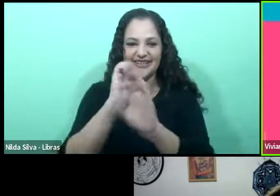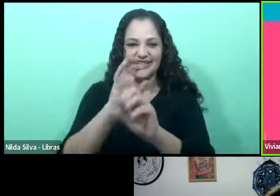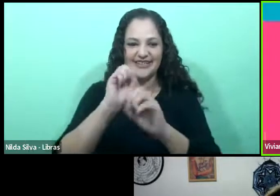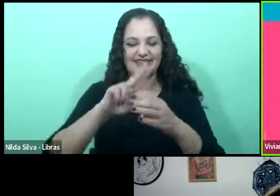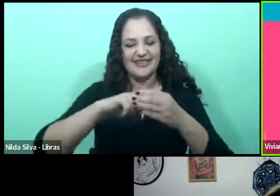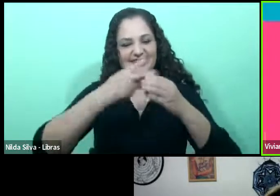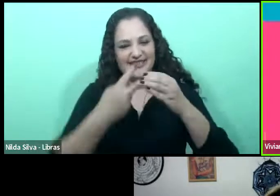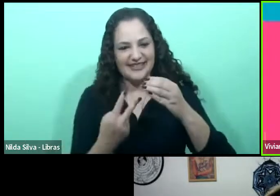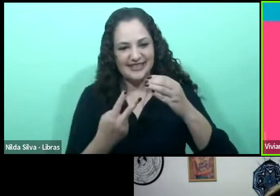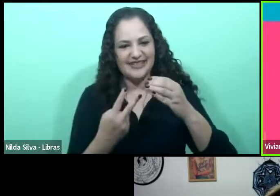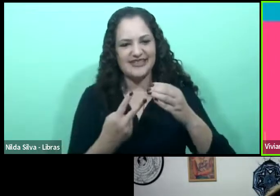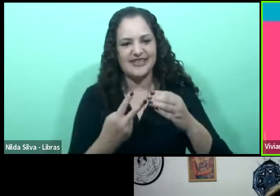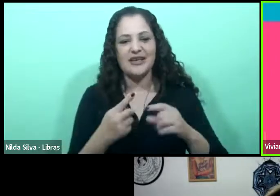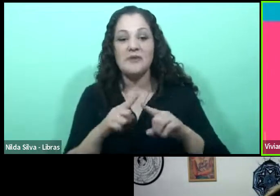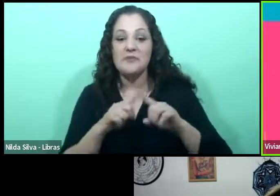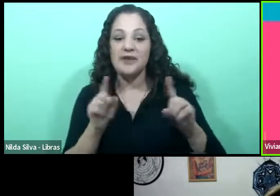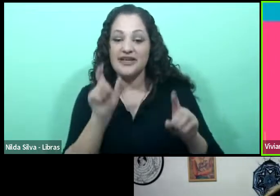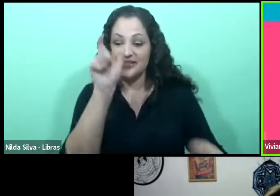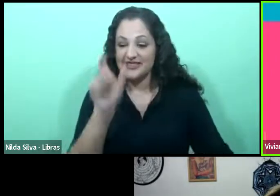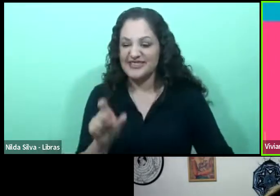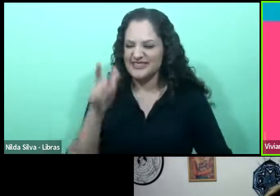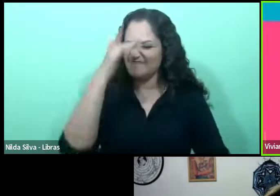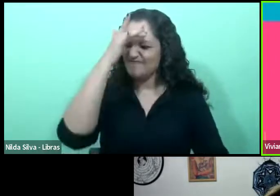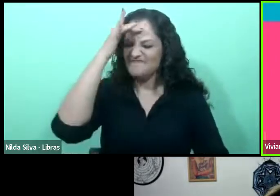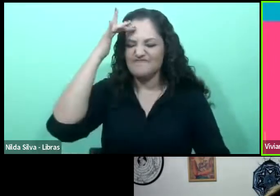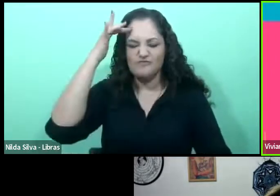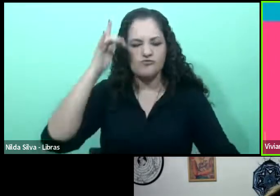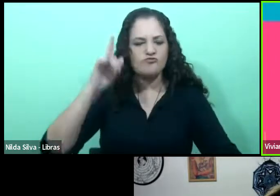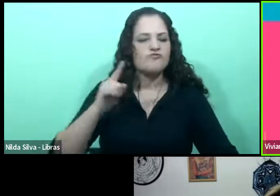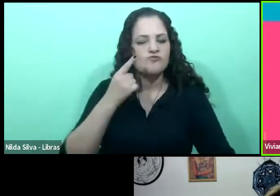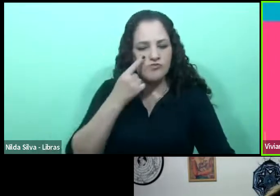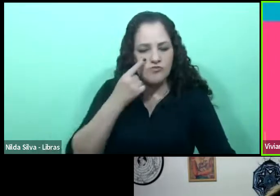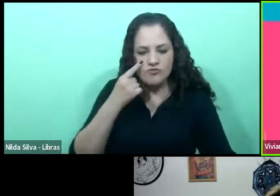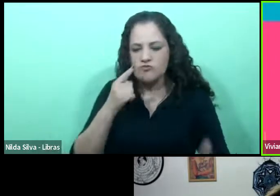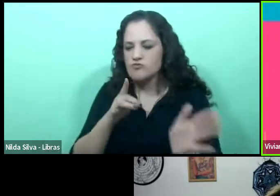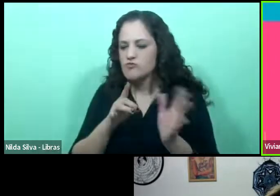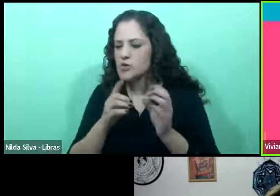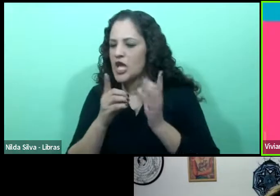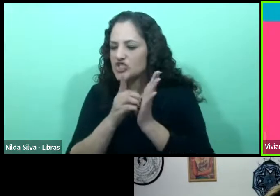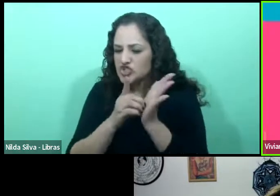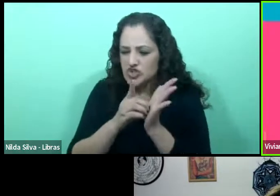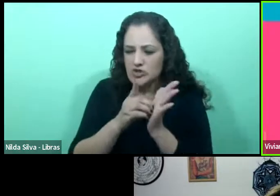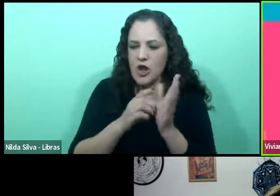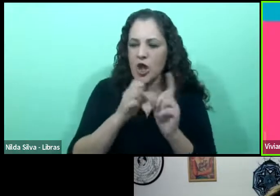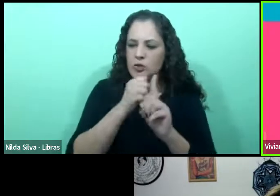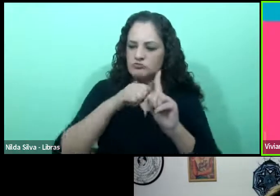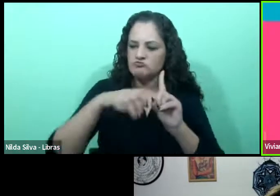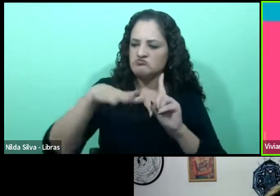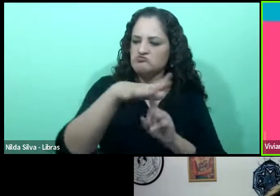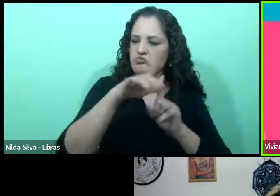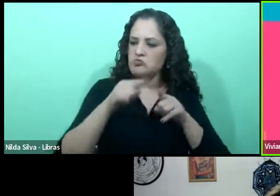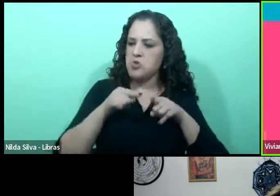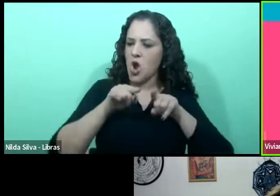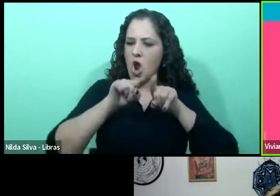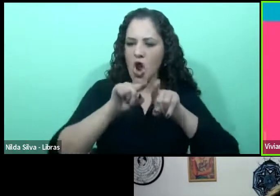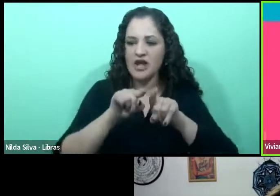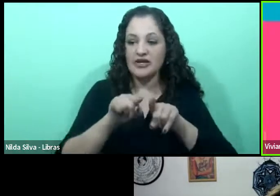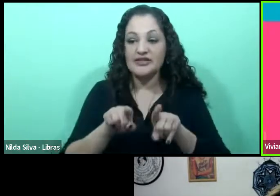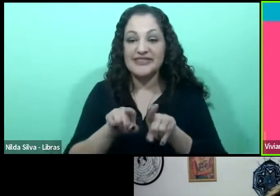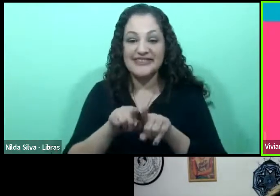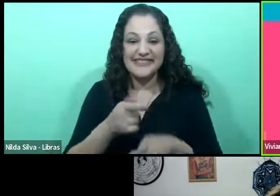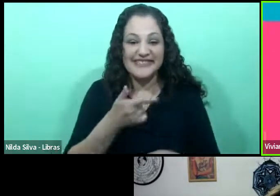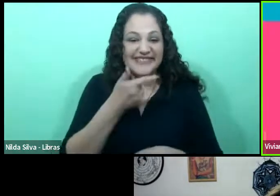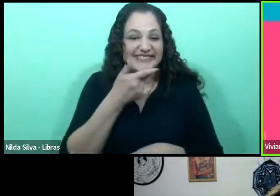apenas isso, ela é uma pessoa muito crítica, engajada socialmente e que tem um humor